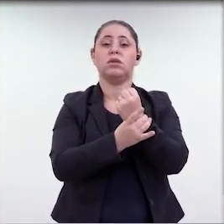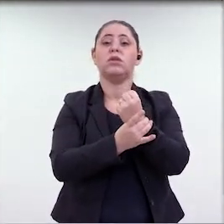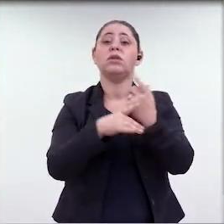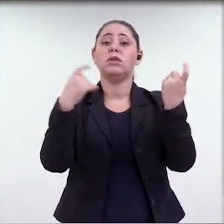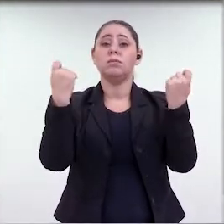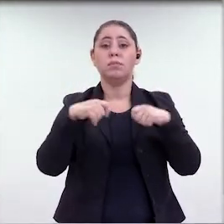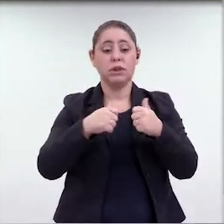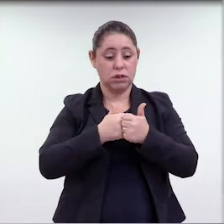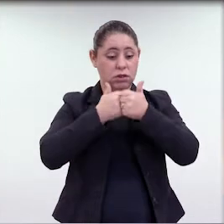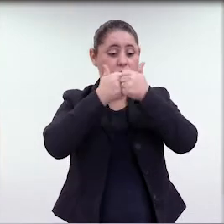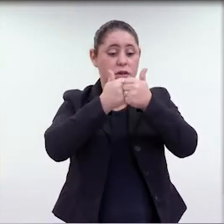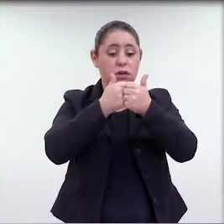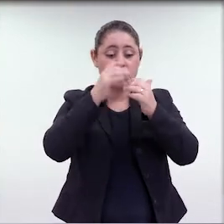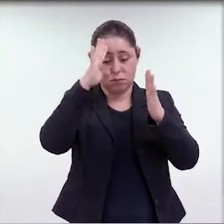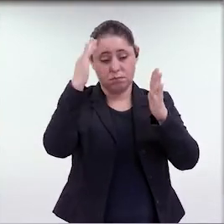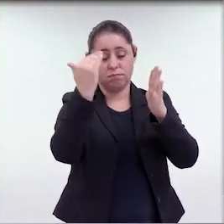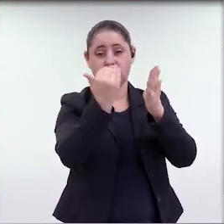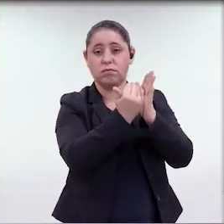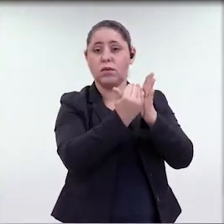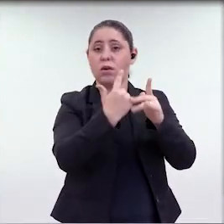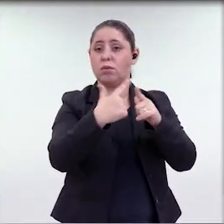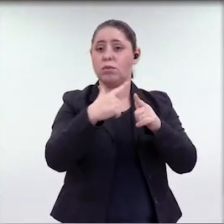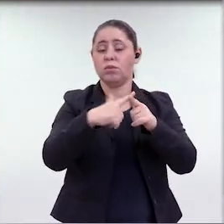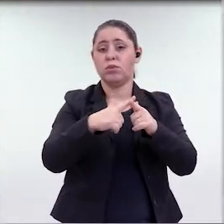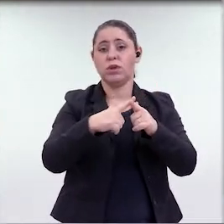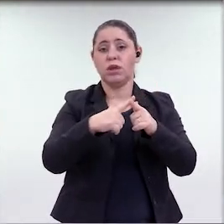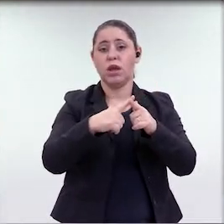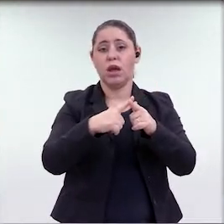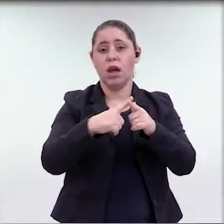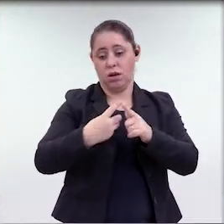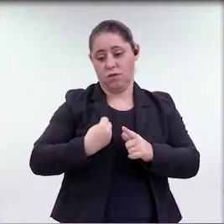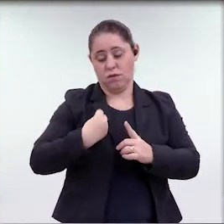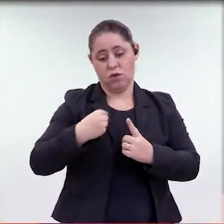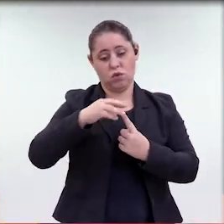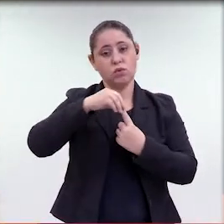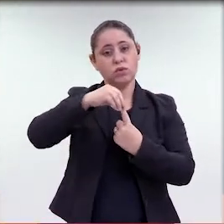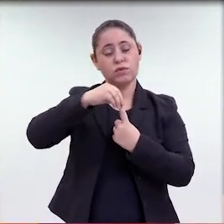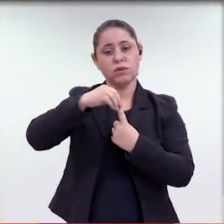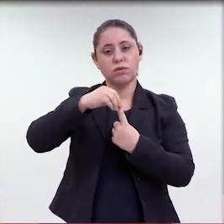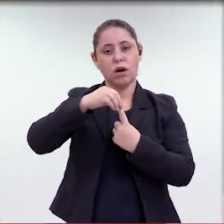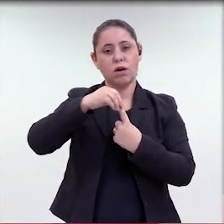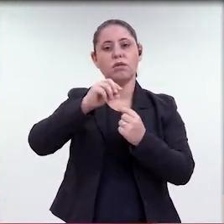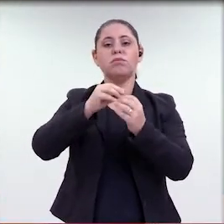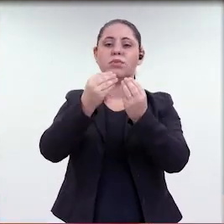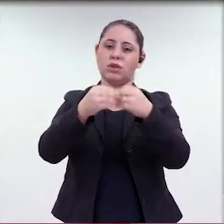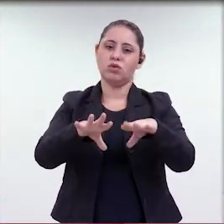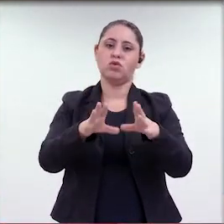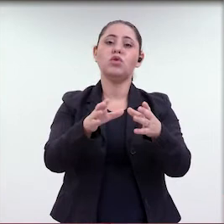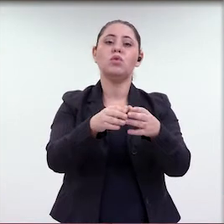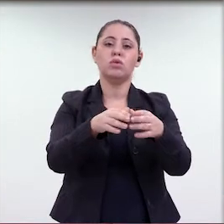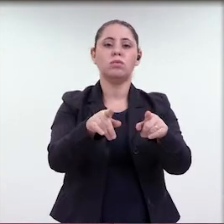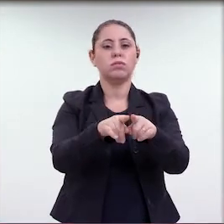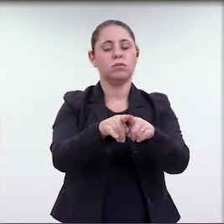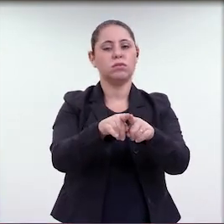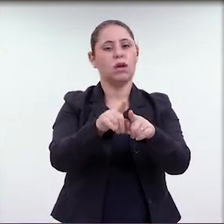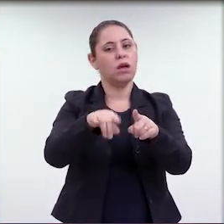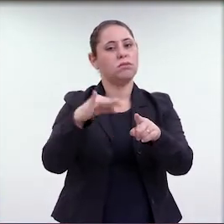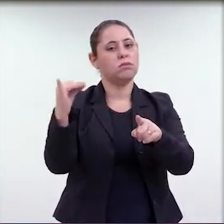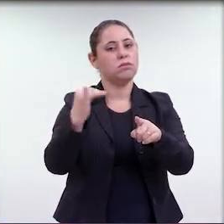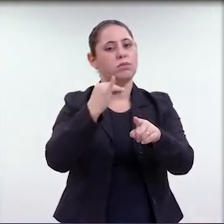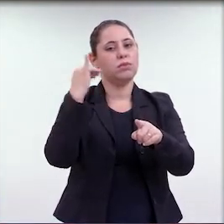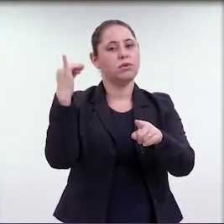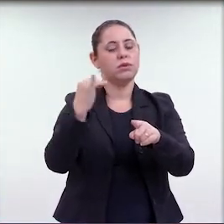não, a nossa atitude individual vai impactar no coletivo. Então, assim, sim, é importante a gente ver que estamos numa